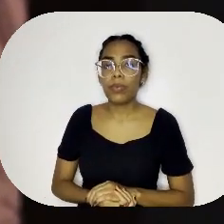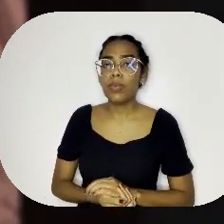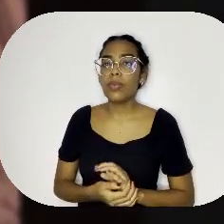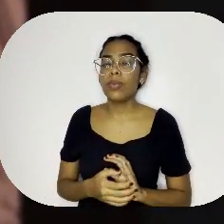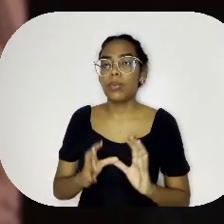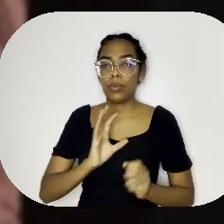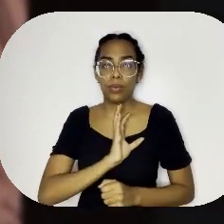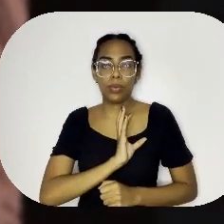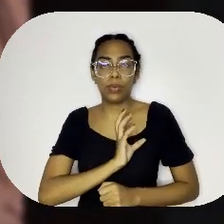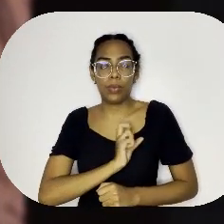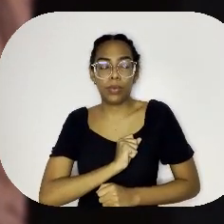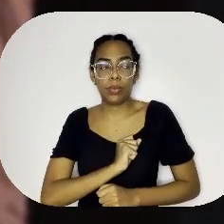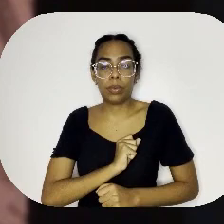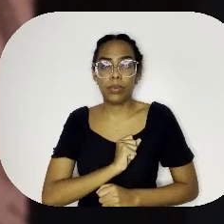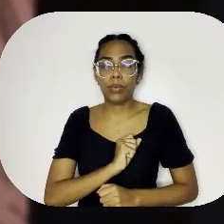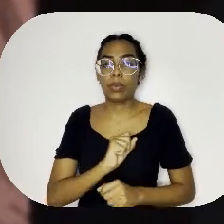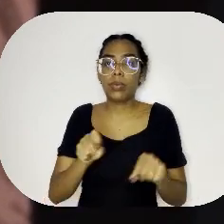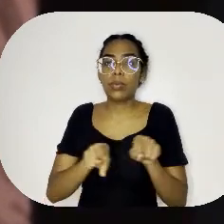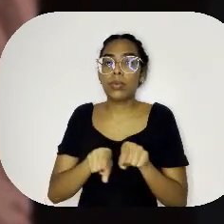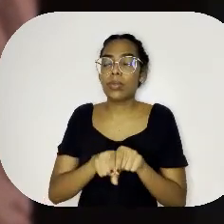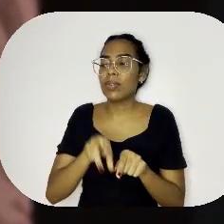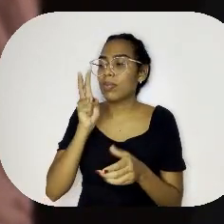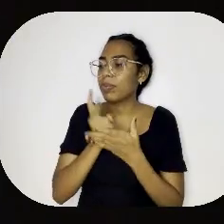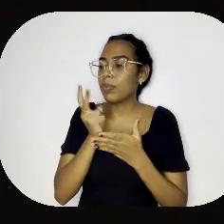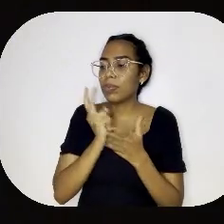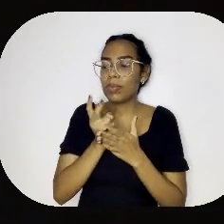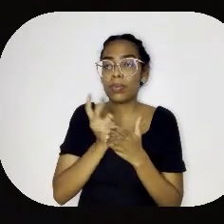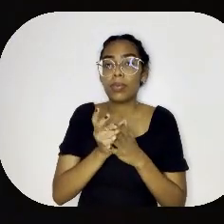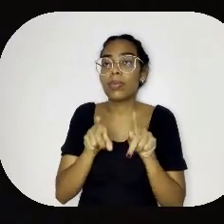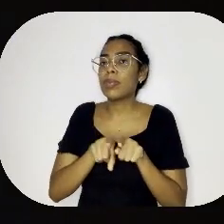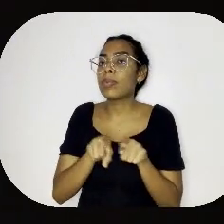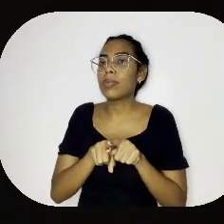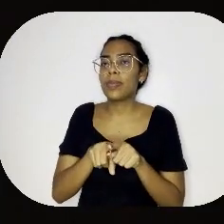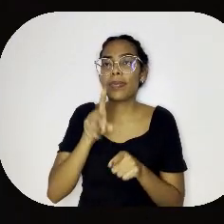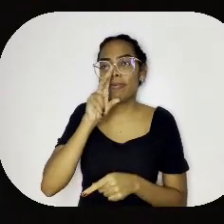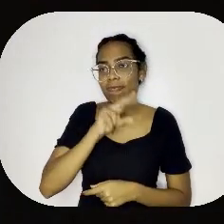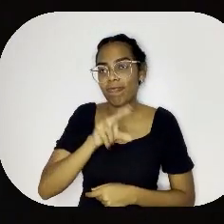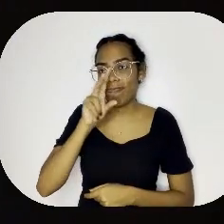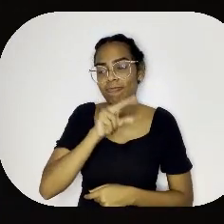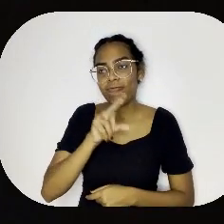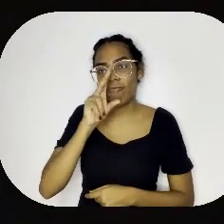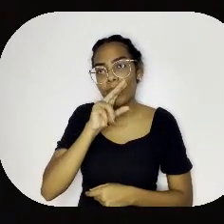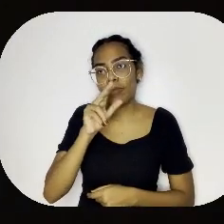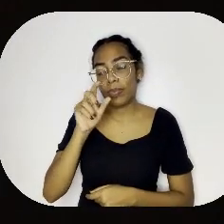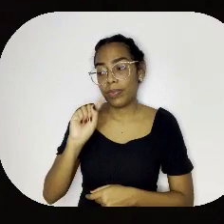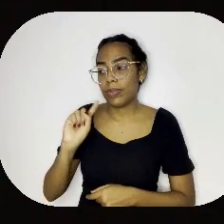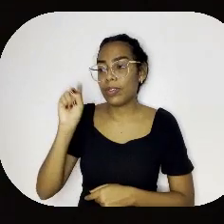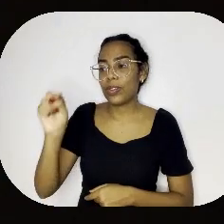O amor, Carlos, você é telúrico. E os recalques todos se sublimando. Lá